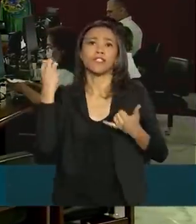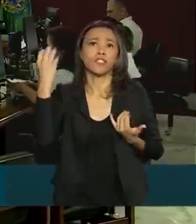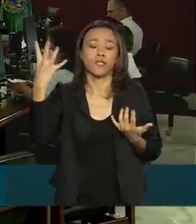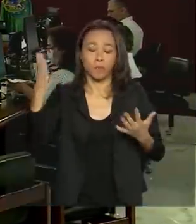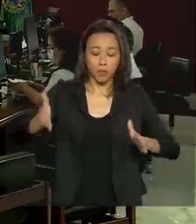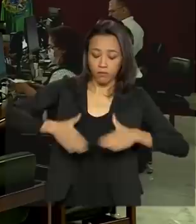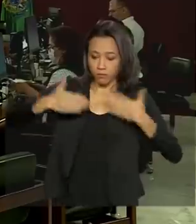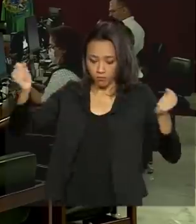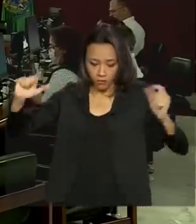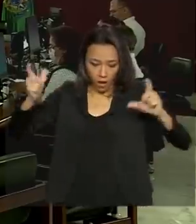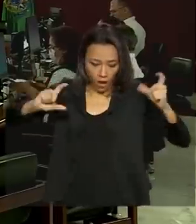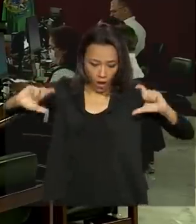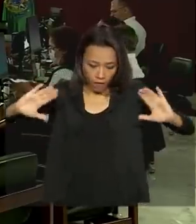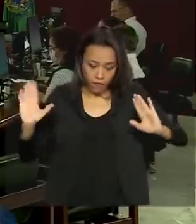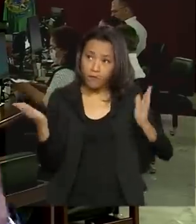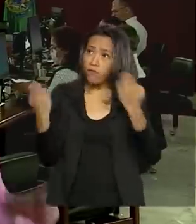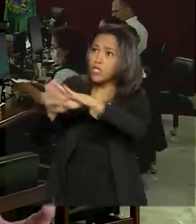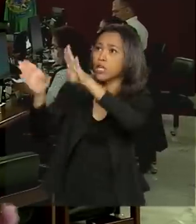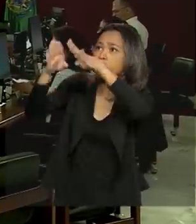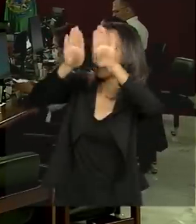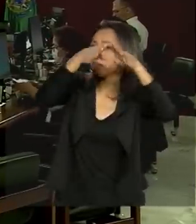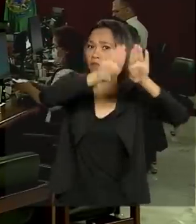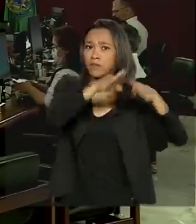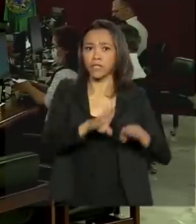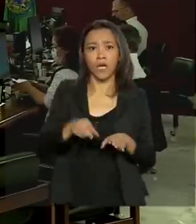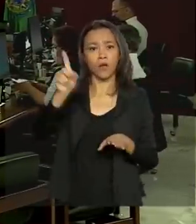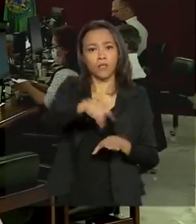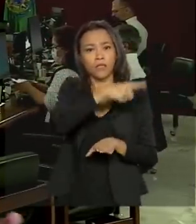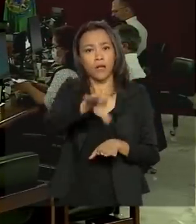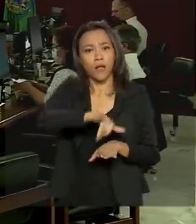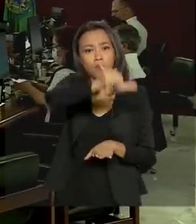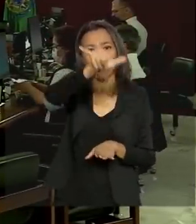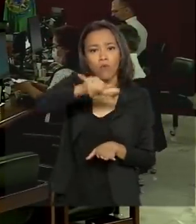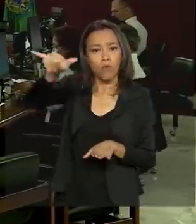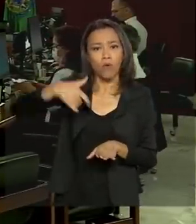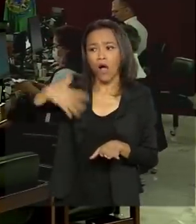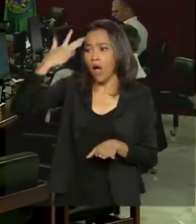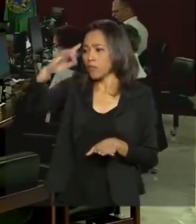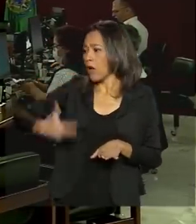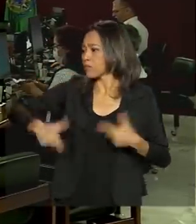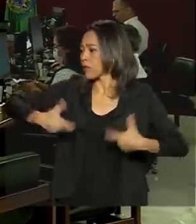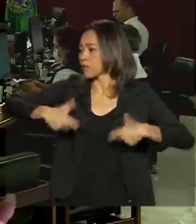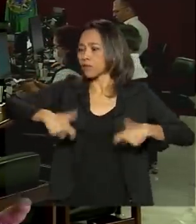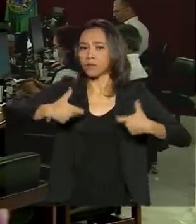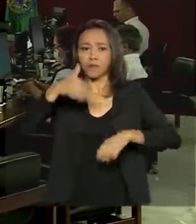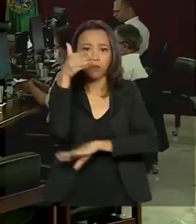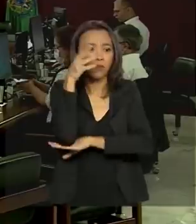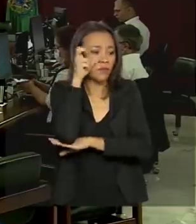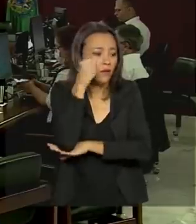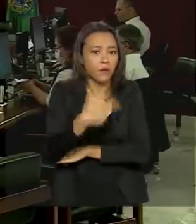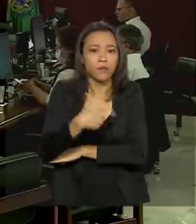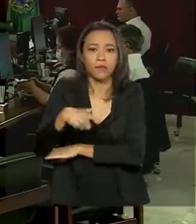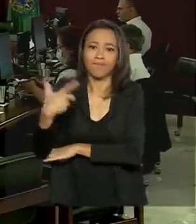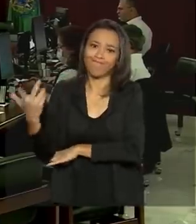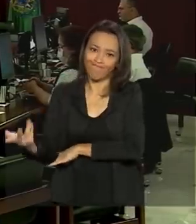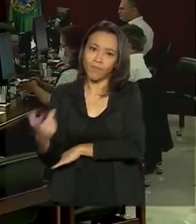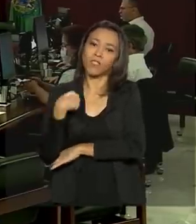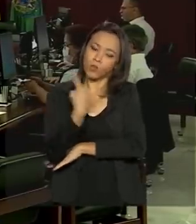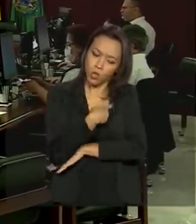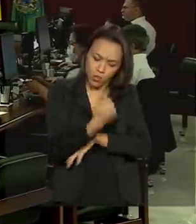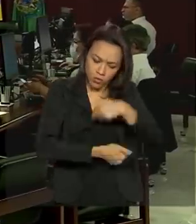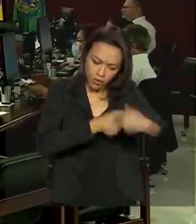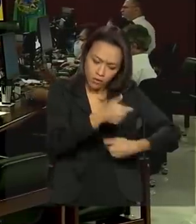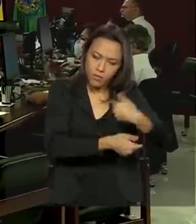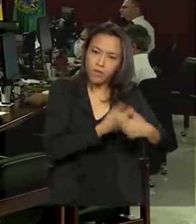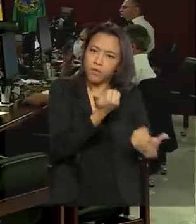eu tô quase todos os países fechando o espaço aéreo voos cancelados as pessoas quantas vezes sem ter onde ficar então nós nos mobilizamos para isso essas